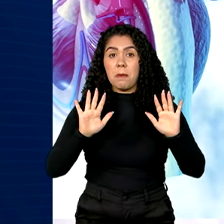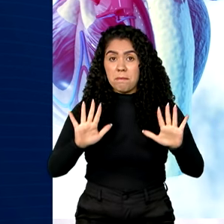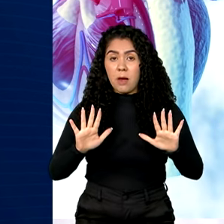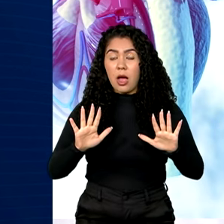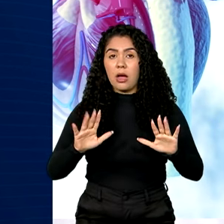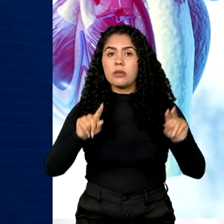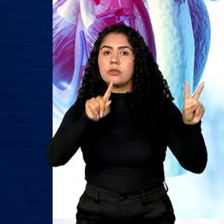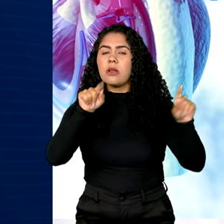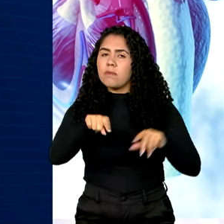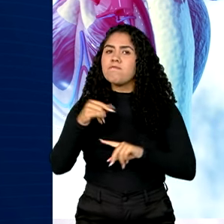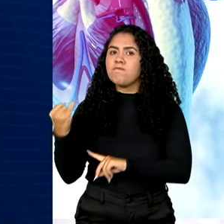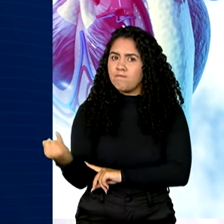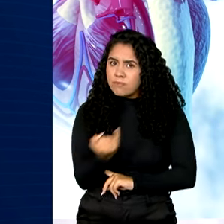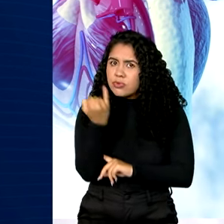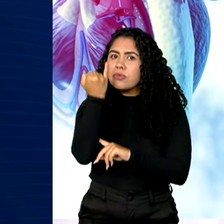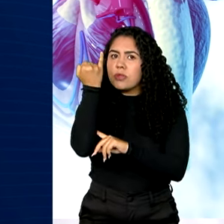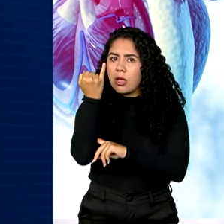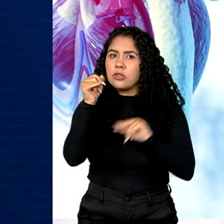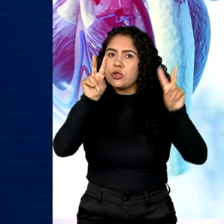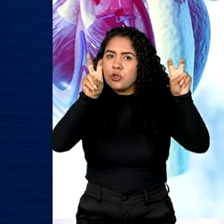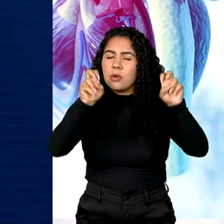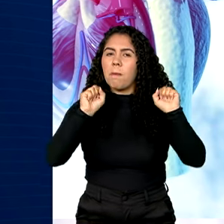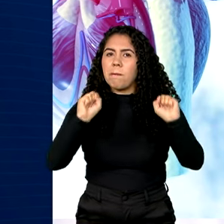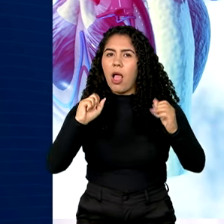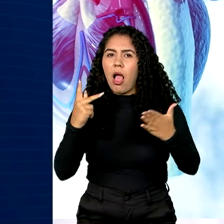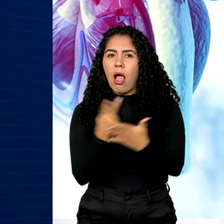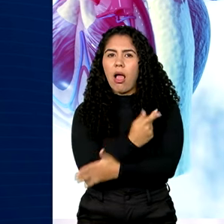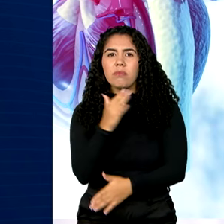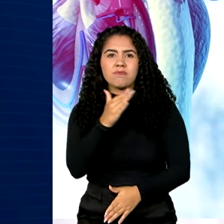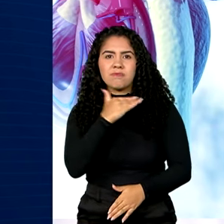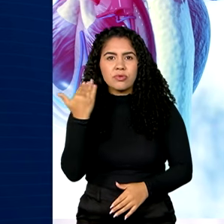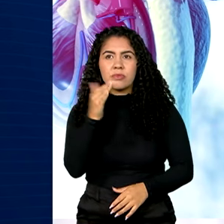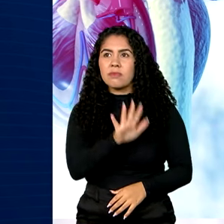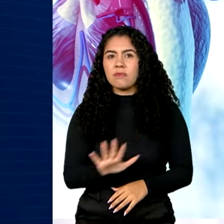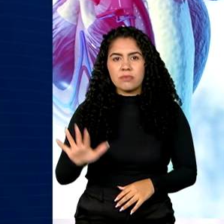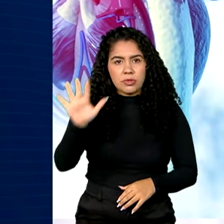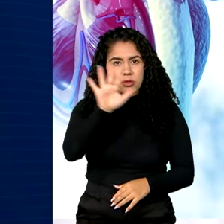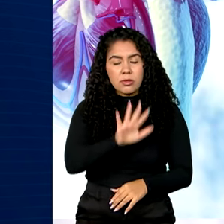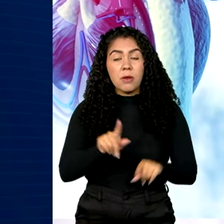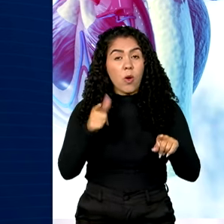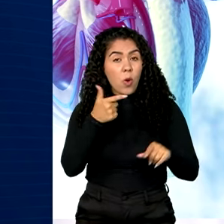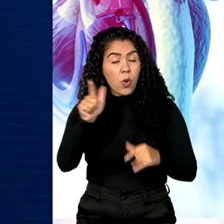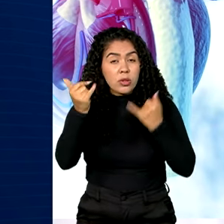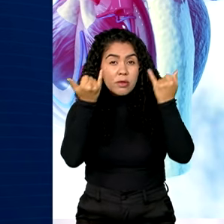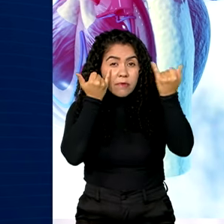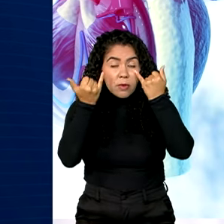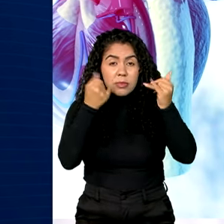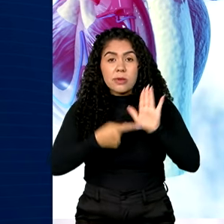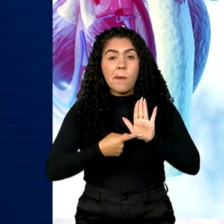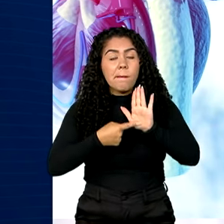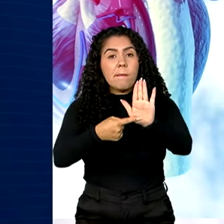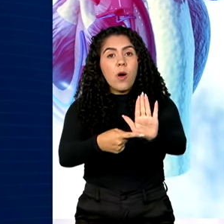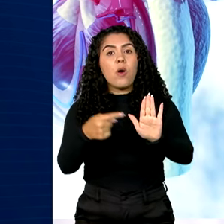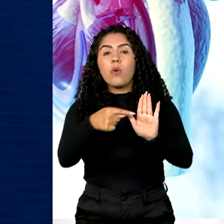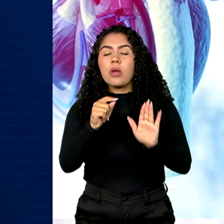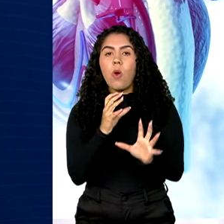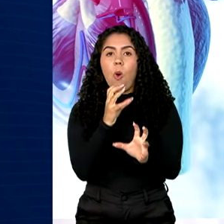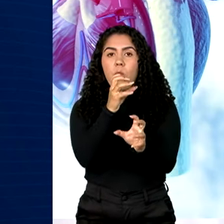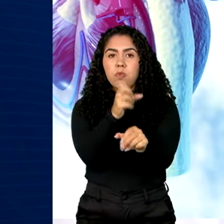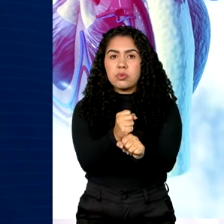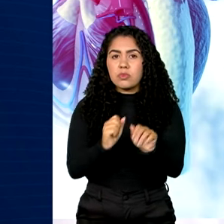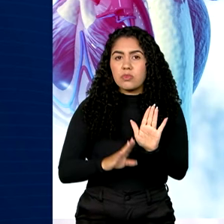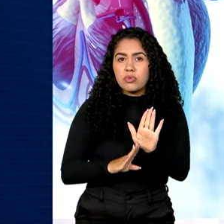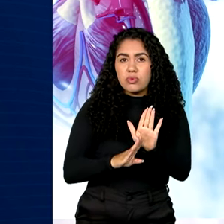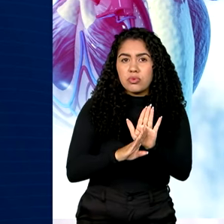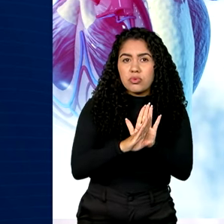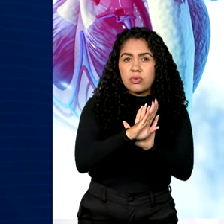causa relevante de mortalidade em todo o mundo. Outro dado mostra que houve um aumento de